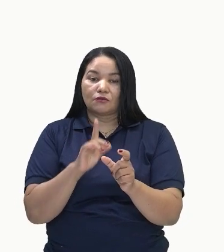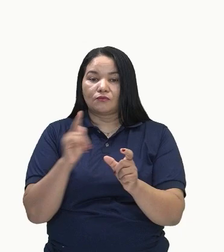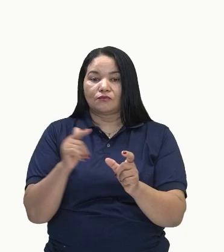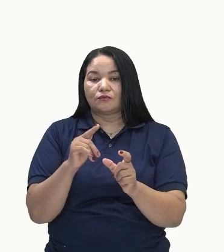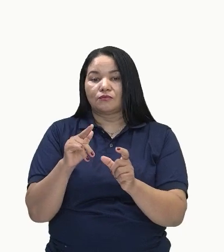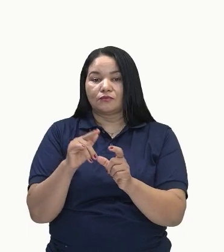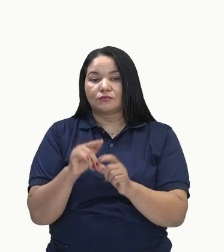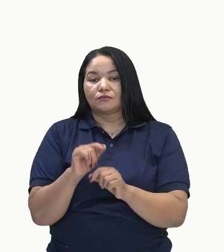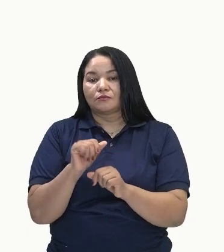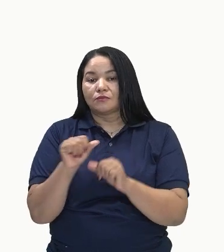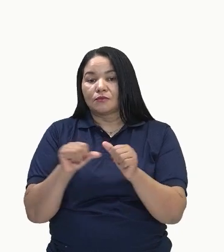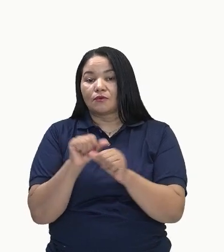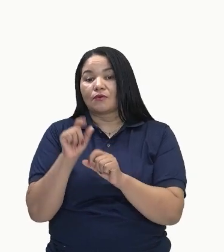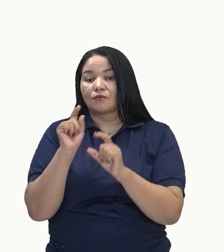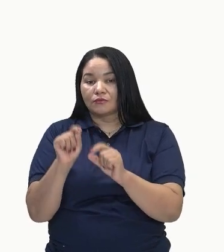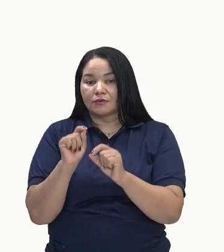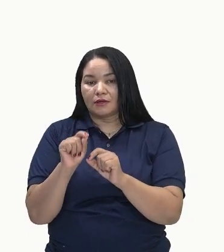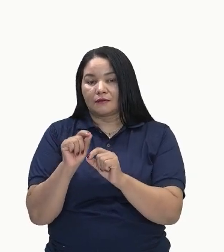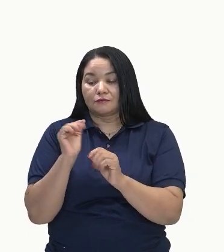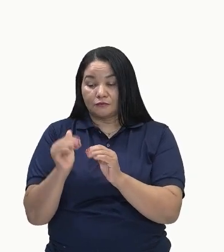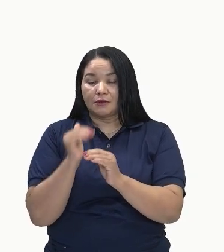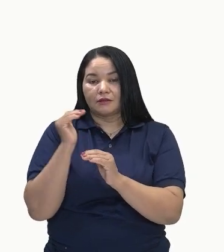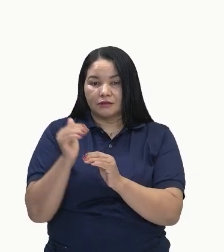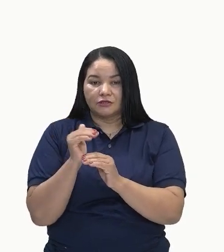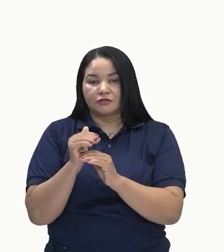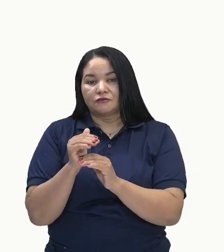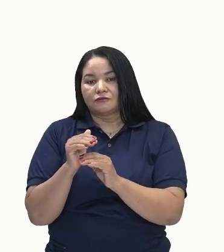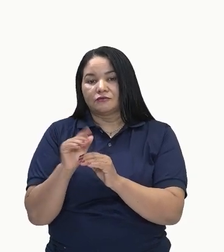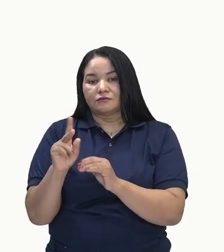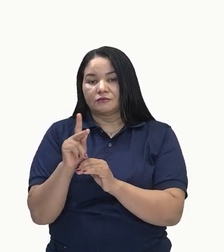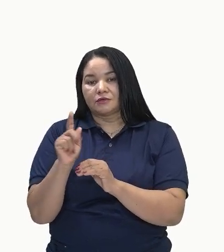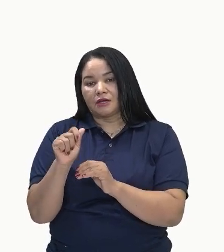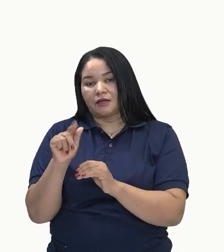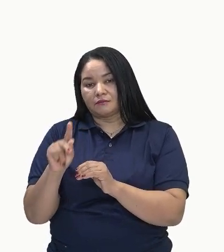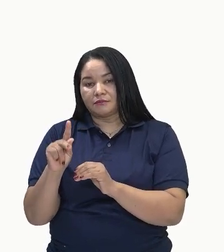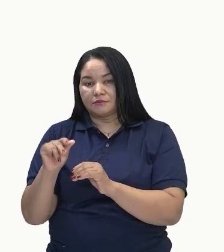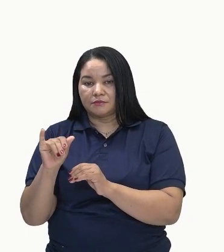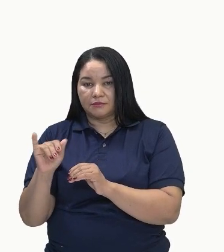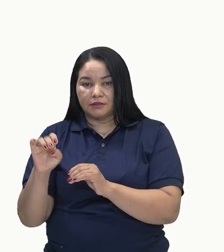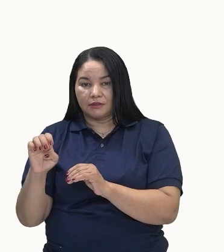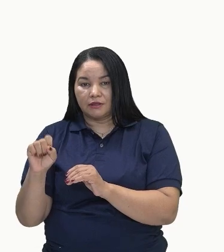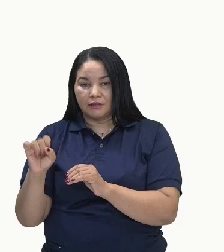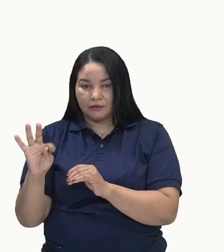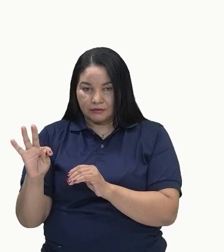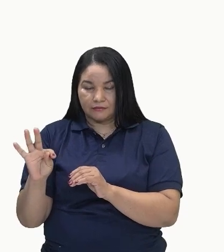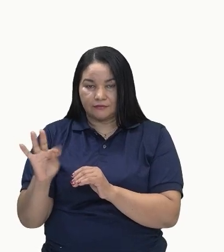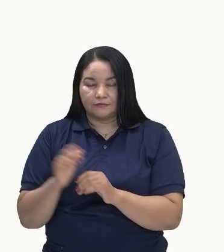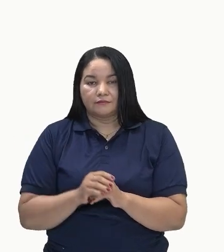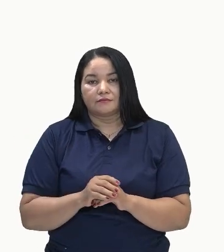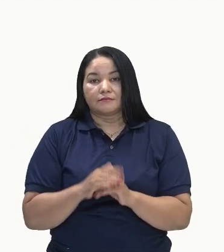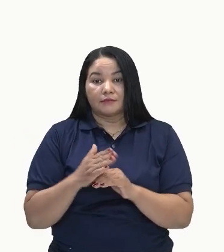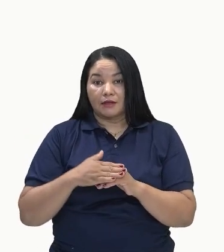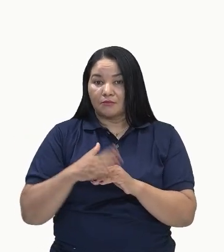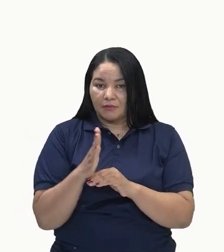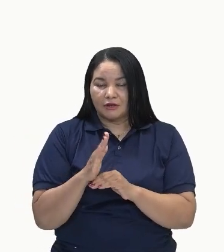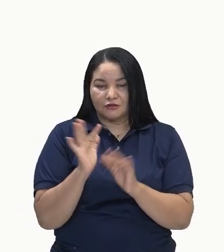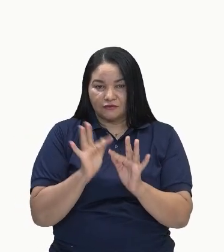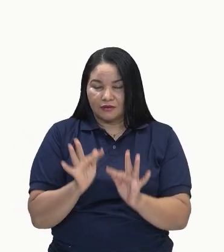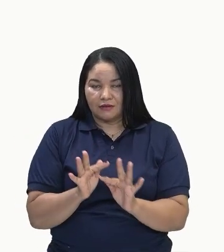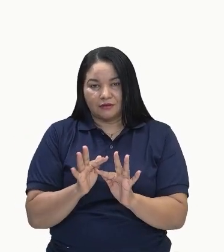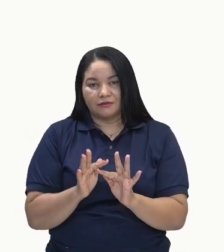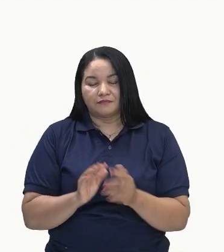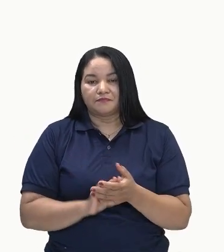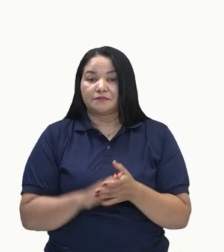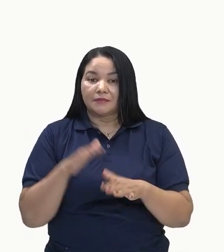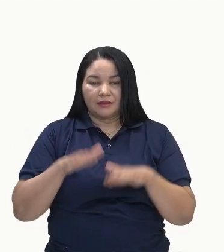então, a sua forma superlativa. Happy, feliz. Happiest, o mais feliz, a mais feliz. Aí depende do